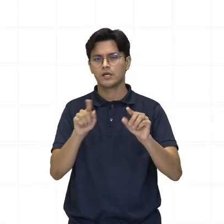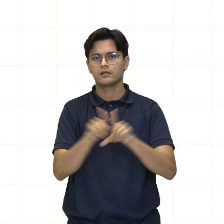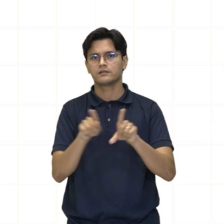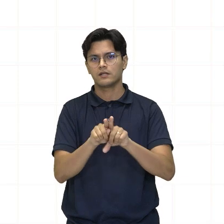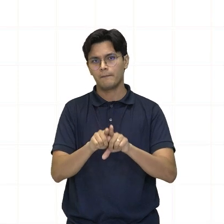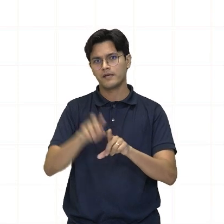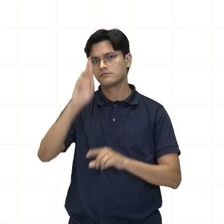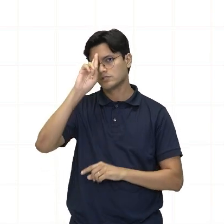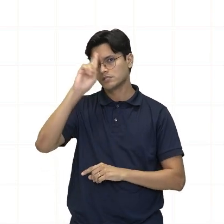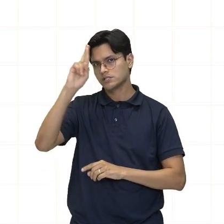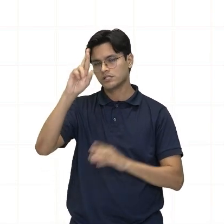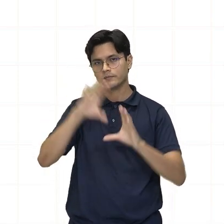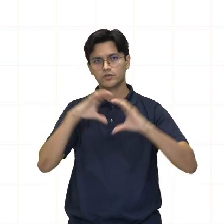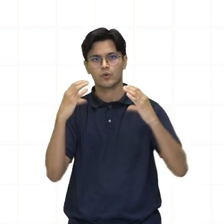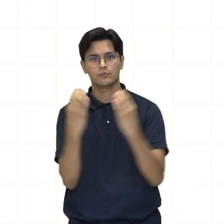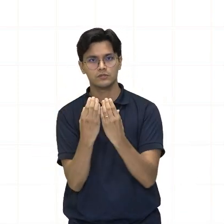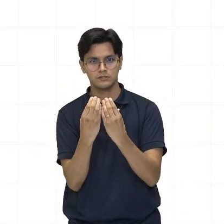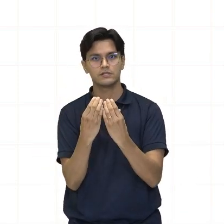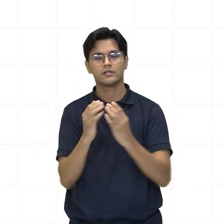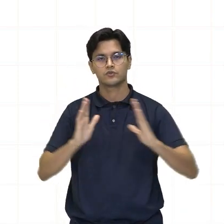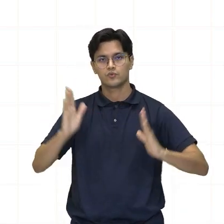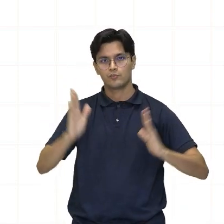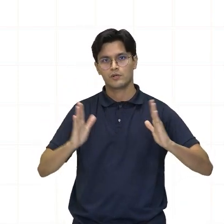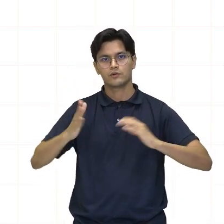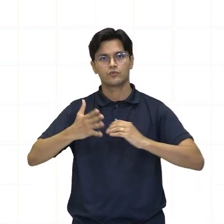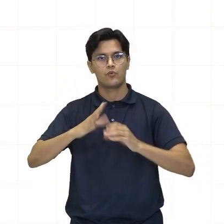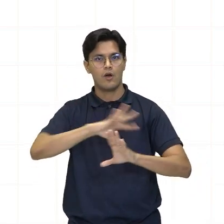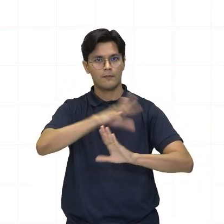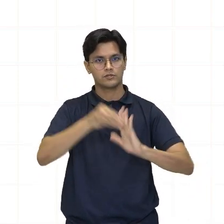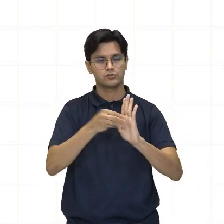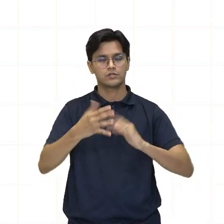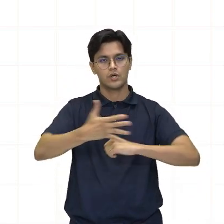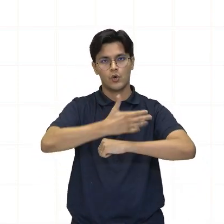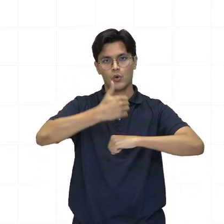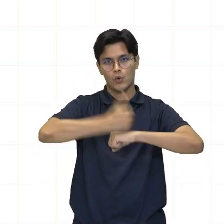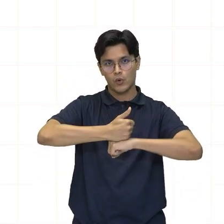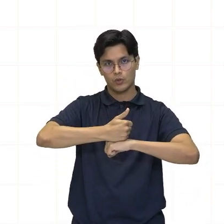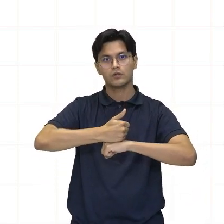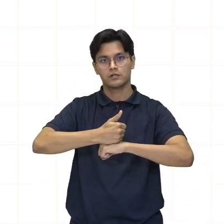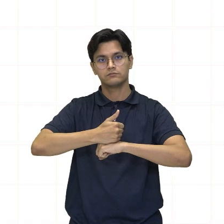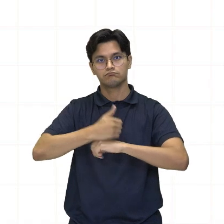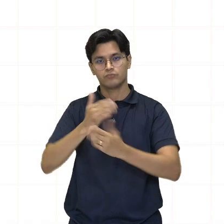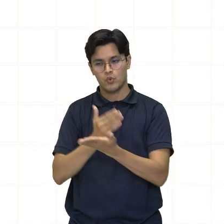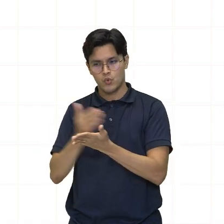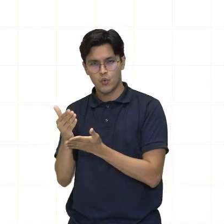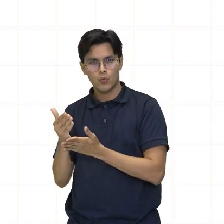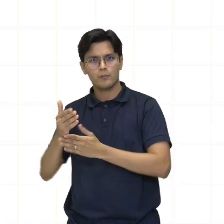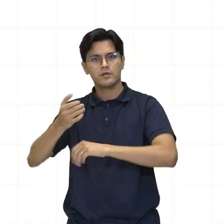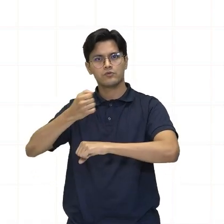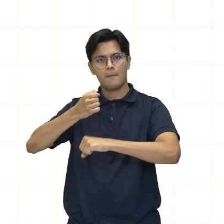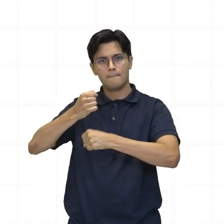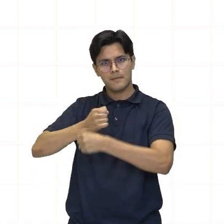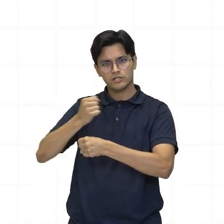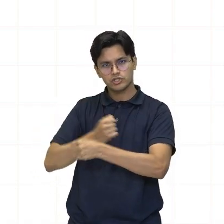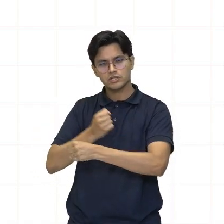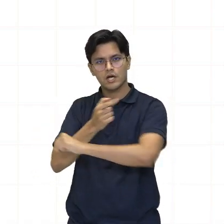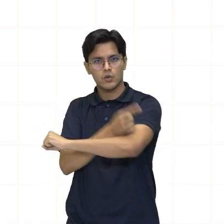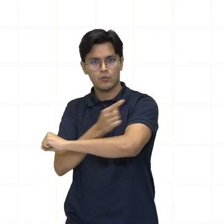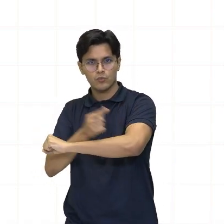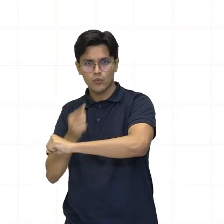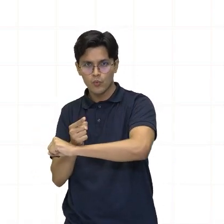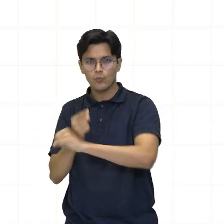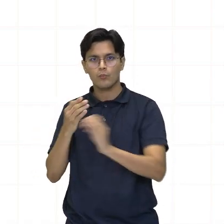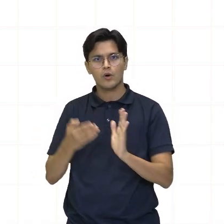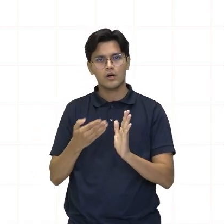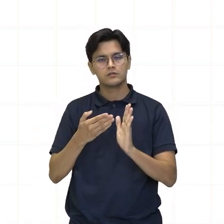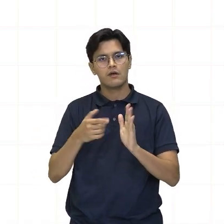Amazônia colonial. A instalação do forte, ela representou o primeiro passo dos portugueses para estabelecer a sua